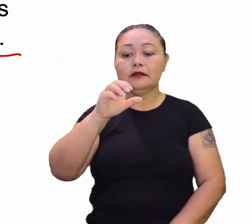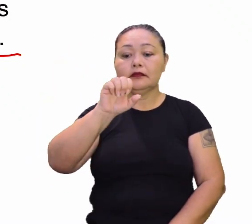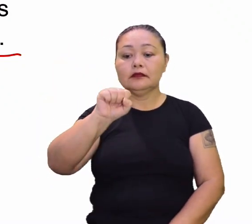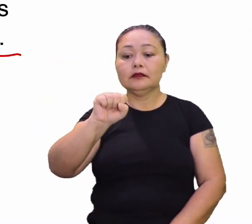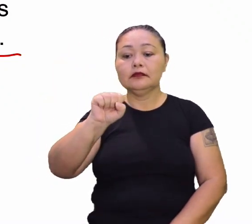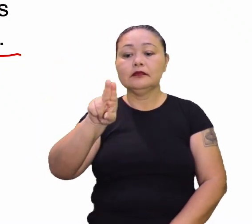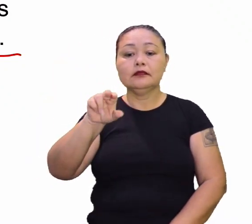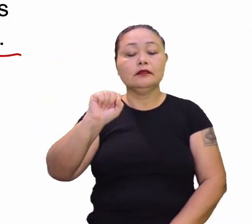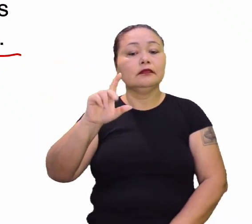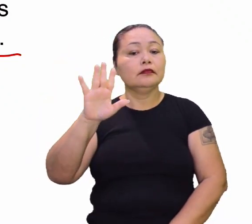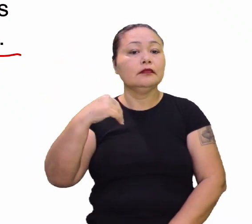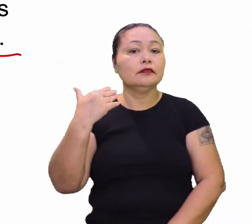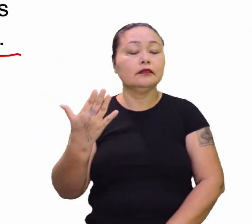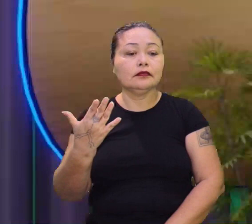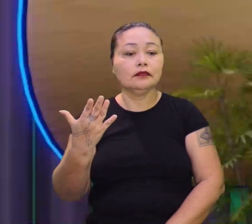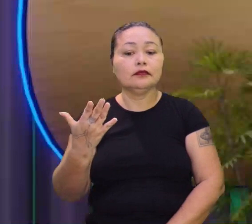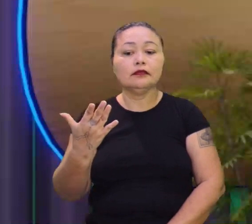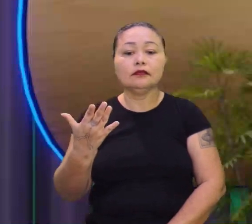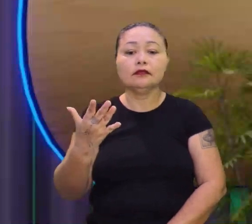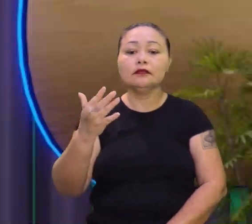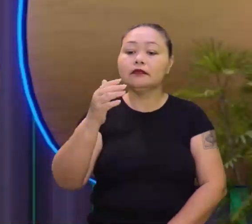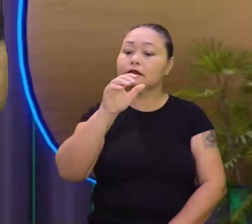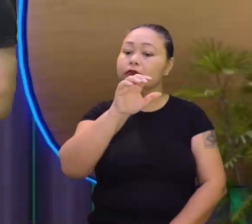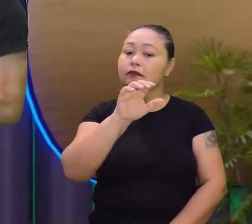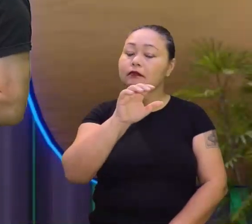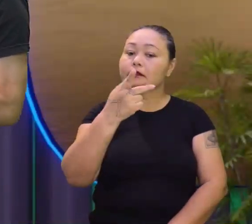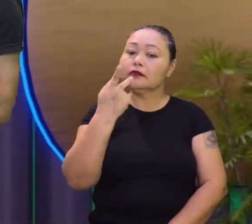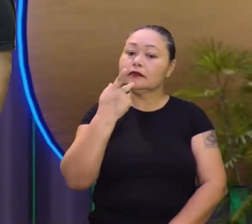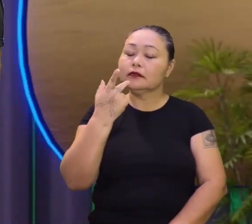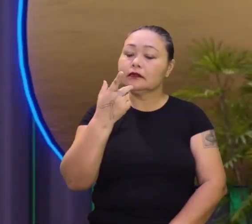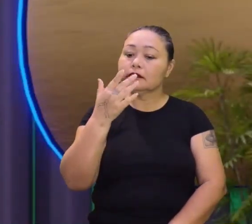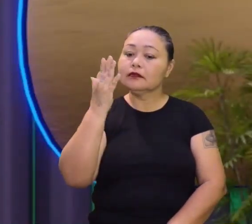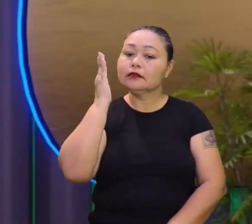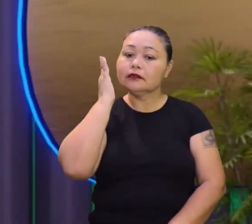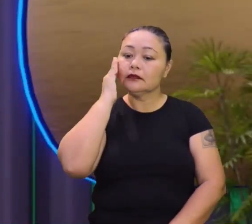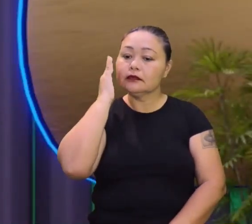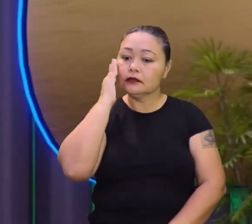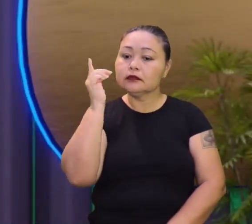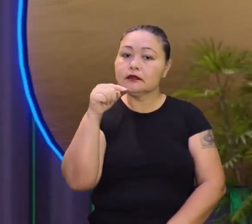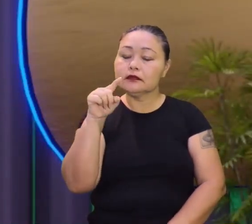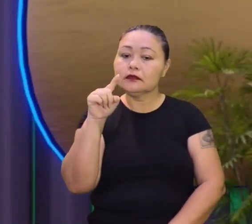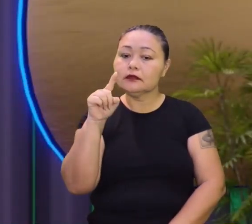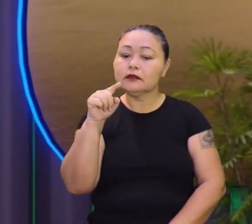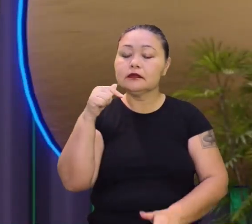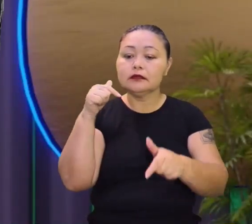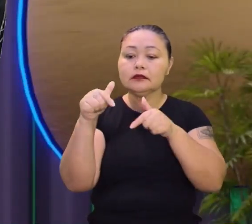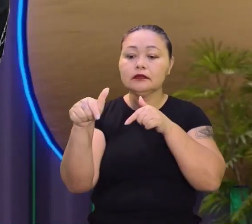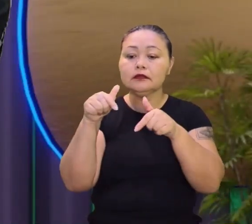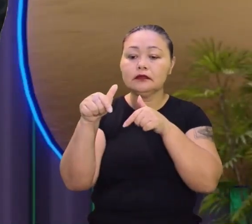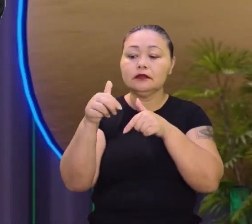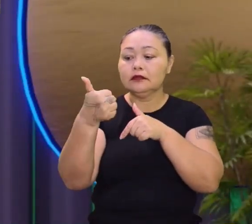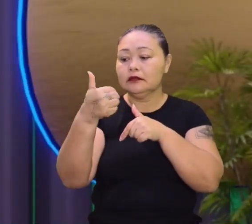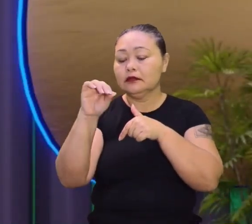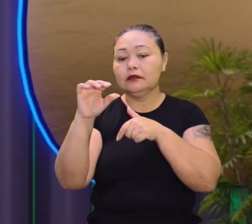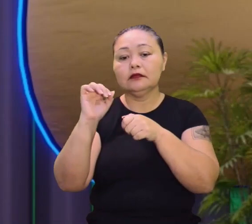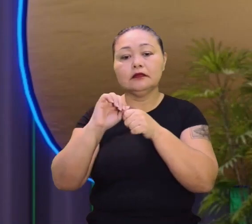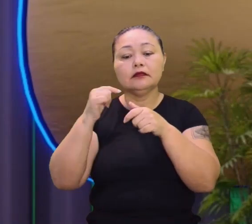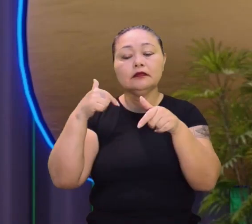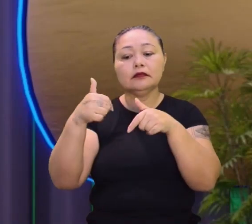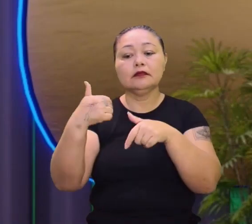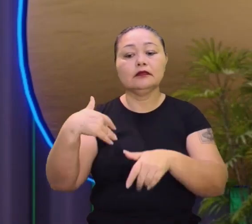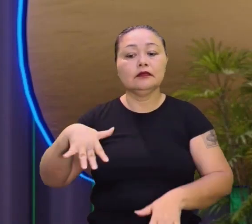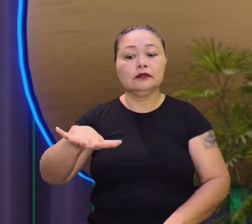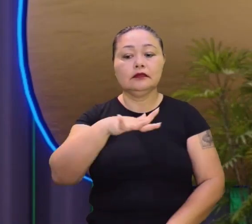SUS para você. Rogério, olha aí. Não sei se você soube, mas eu trabalhei 10 anos